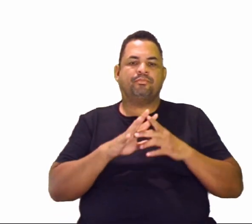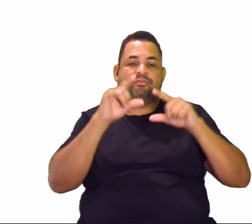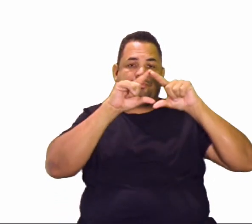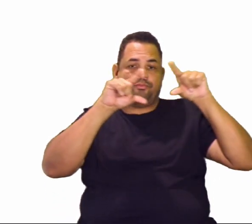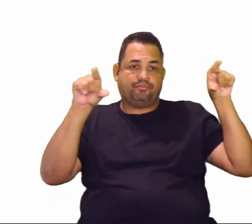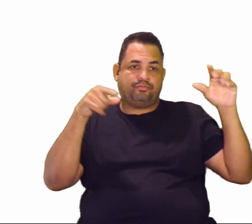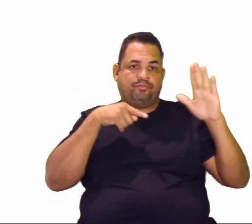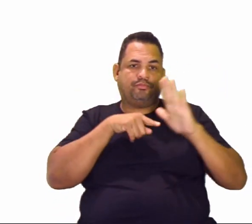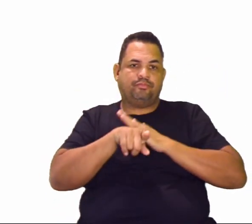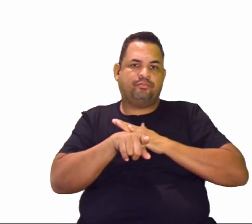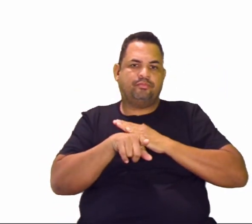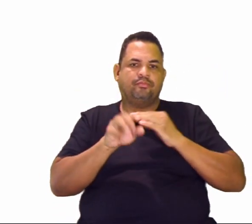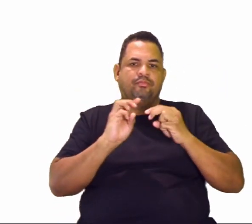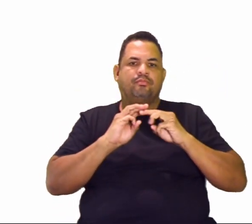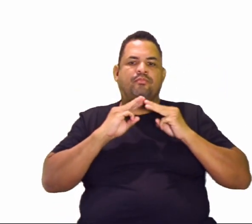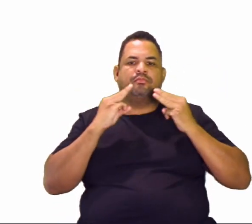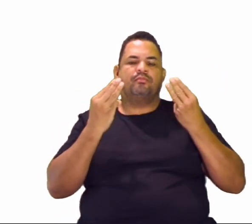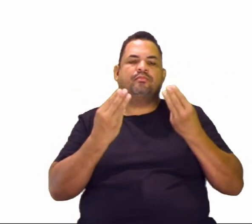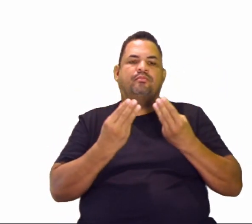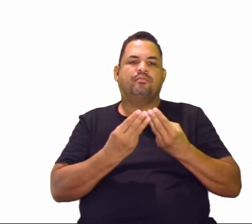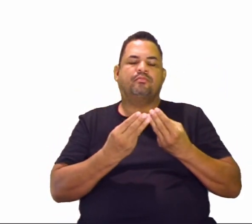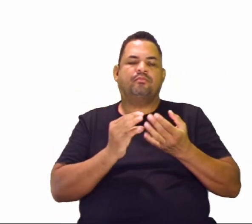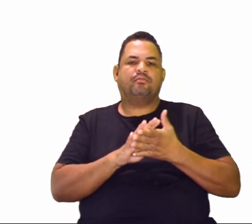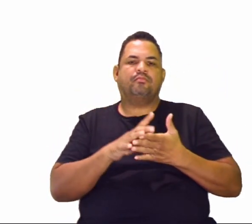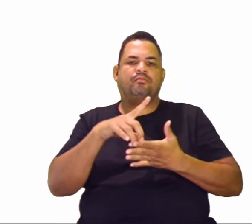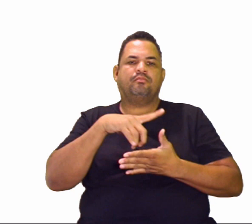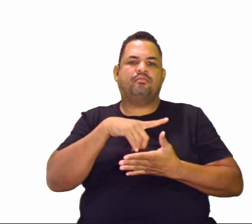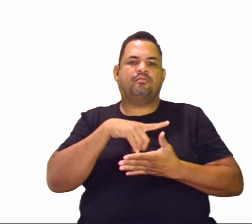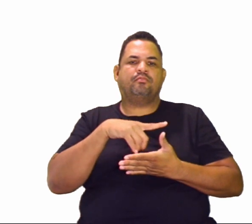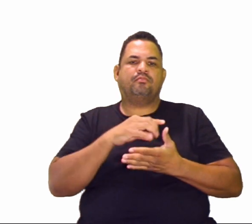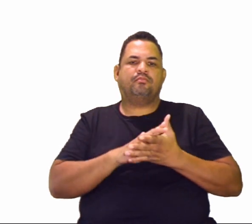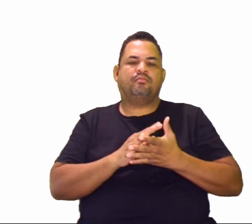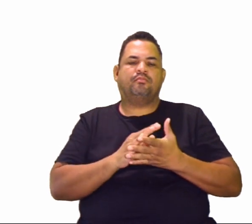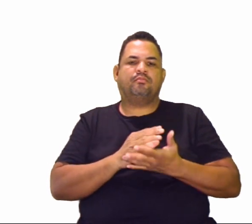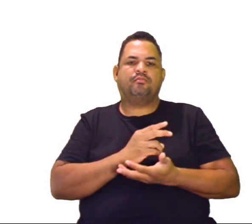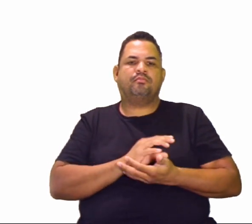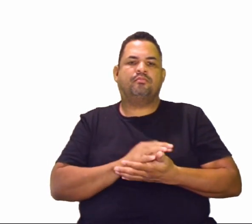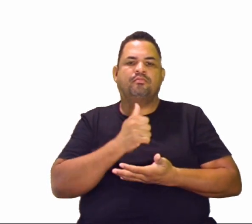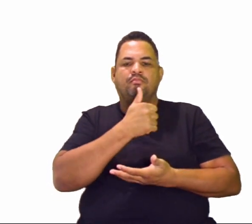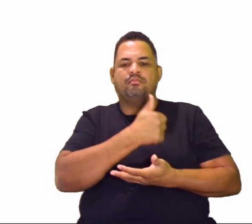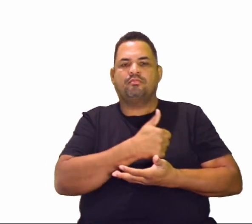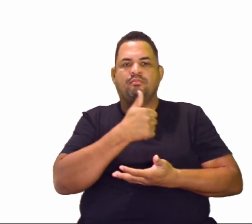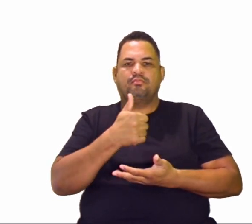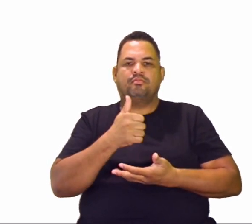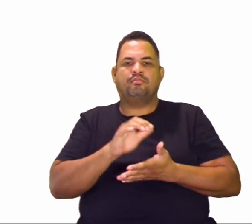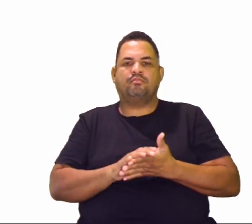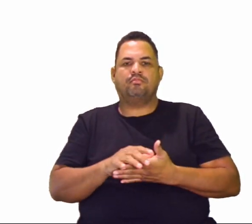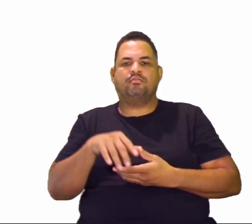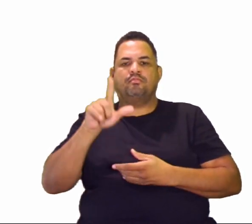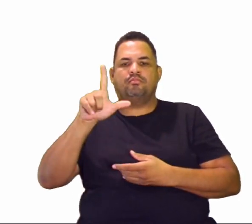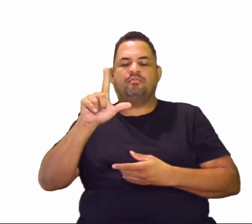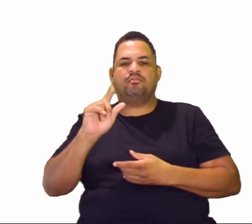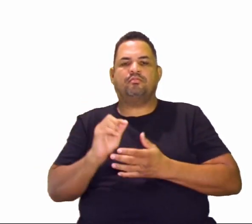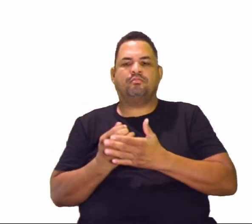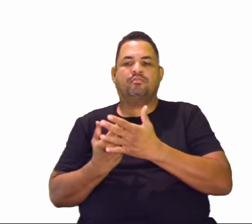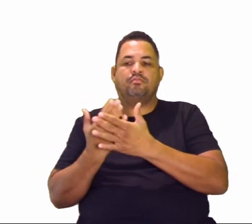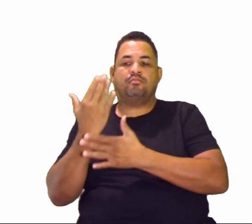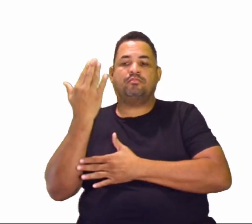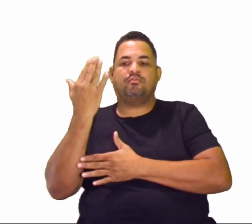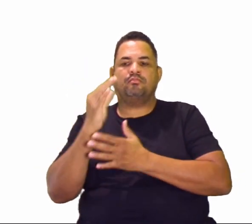enunciado pedia a massa contida lá naqueles 112 litros de